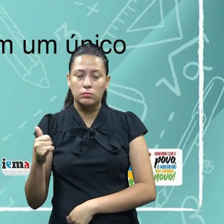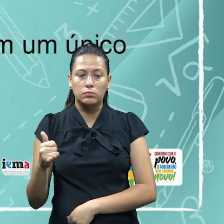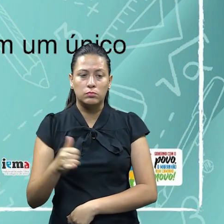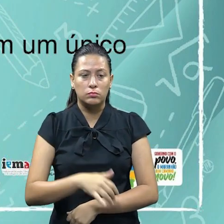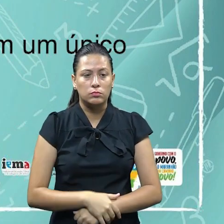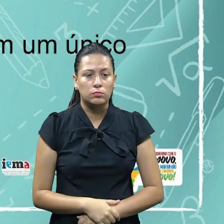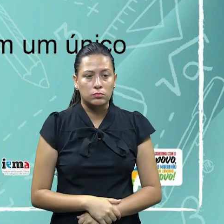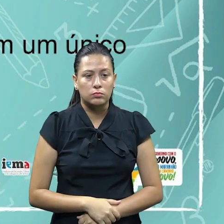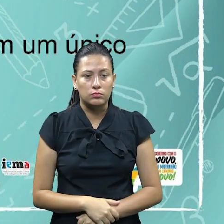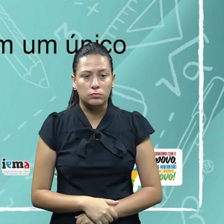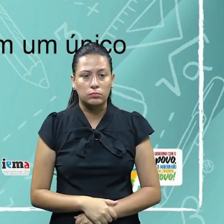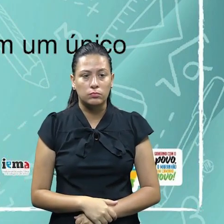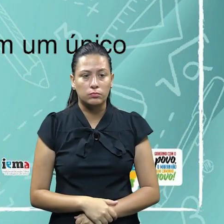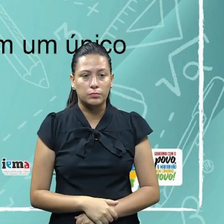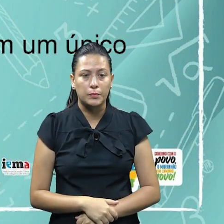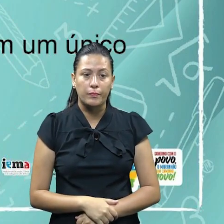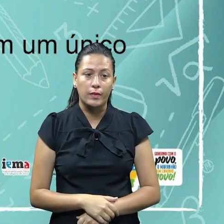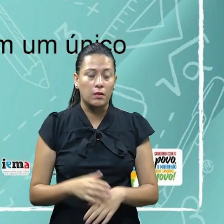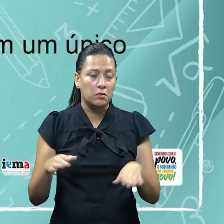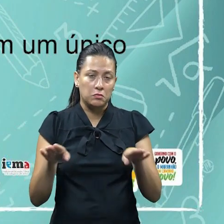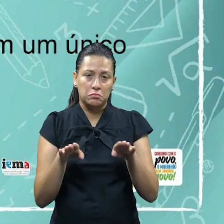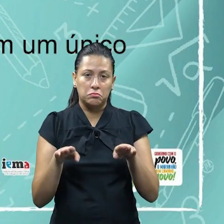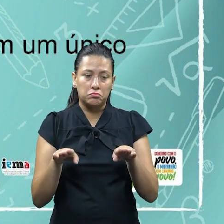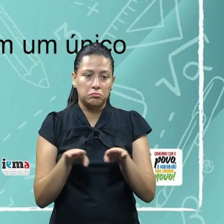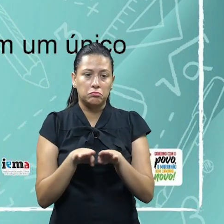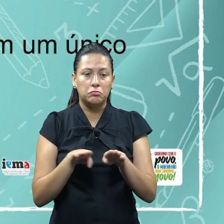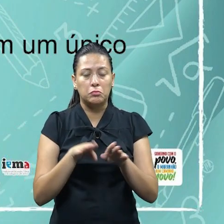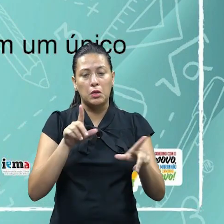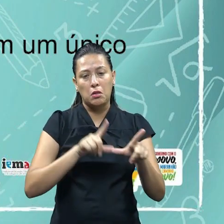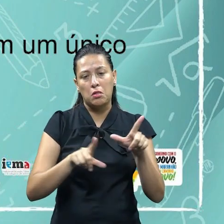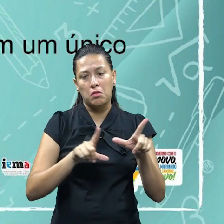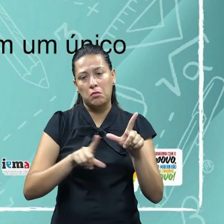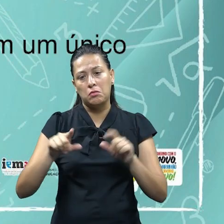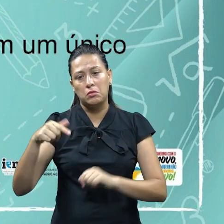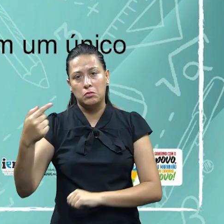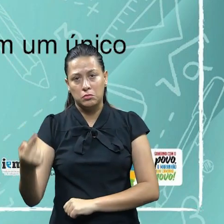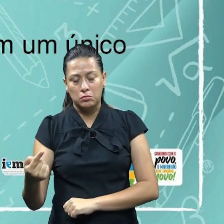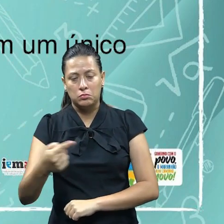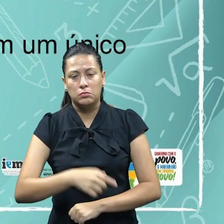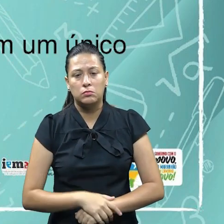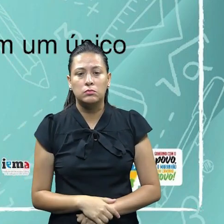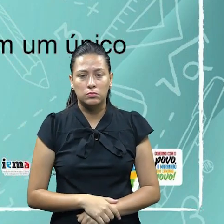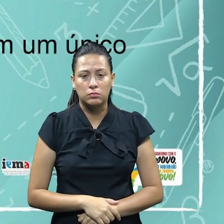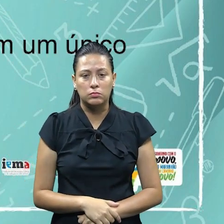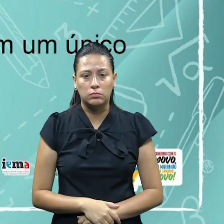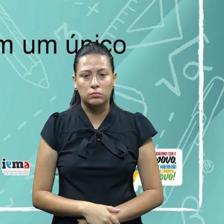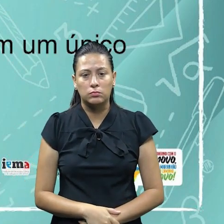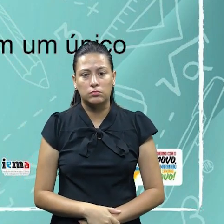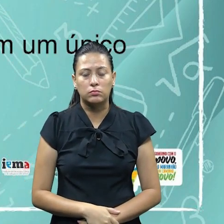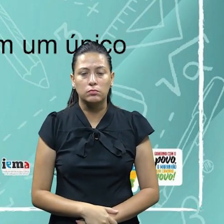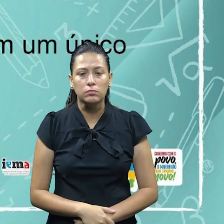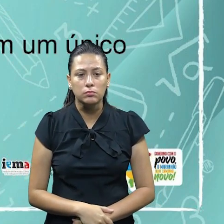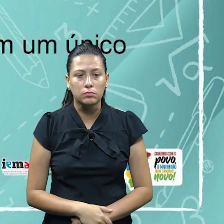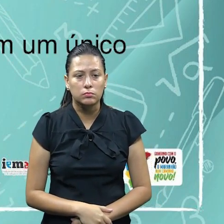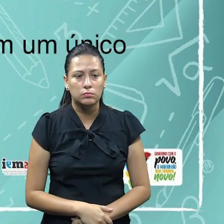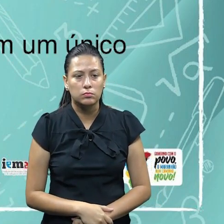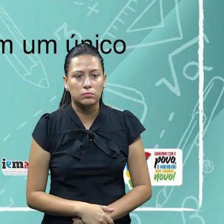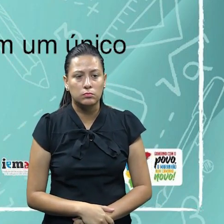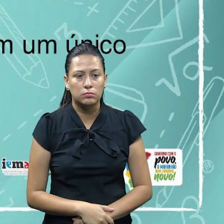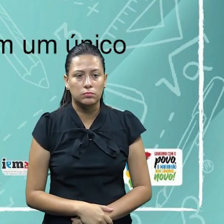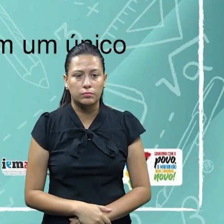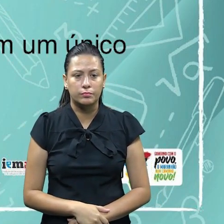Nós podemos ter ainda letras eventuais, além das primeiras que nós vimos, podem também ter mais outra